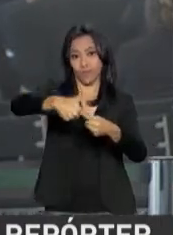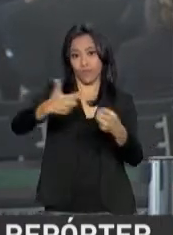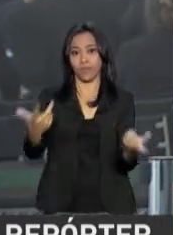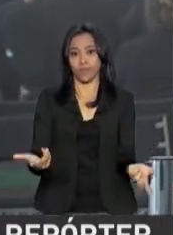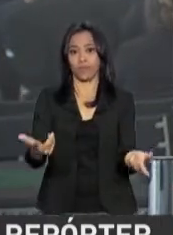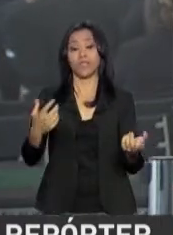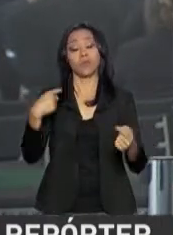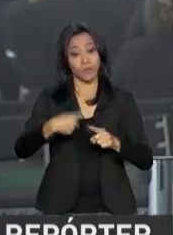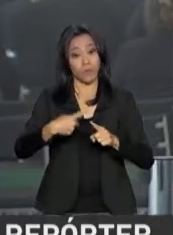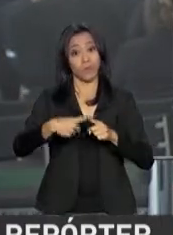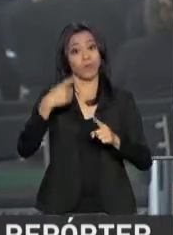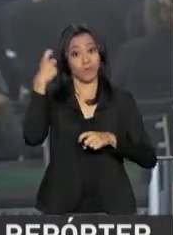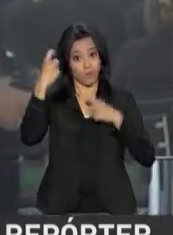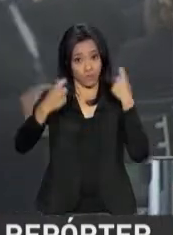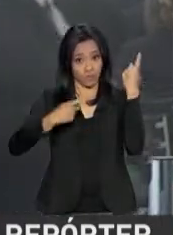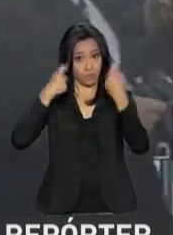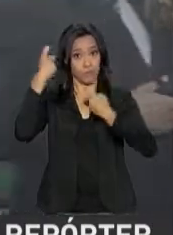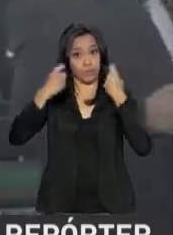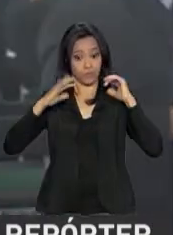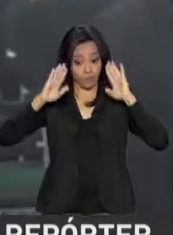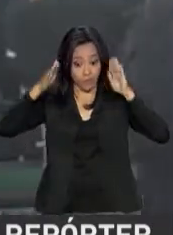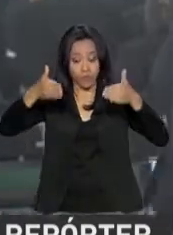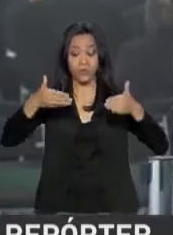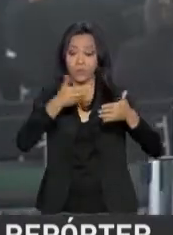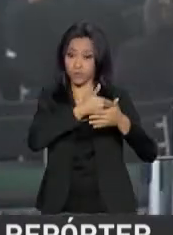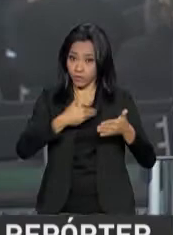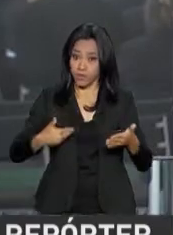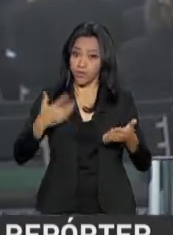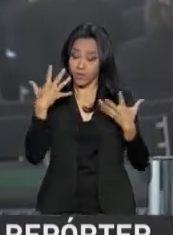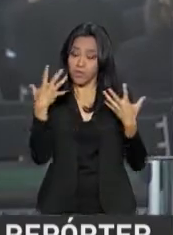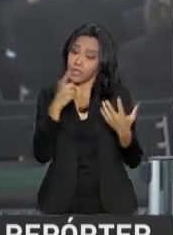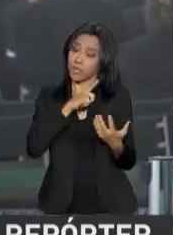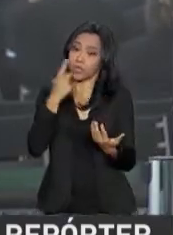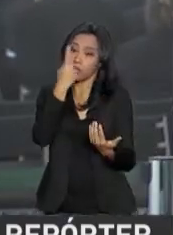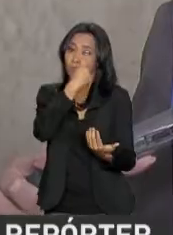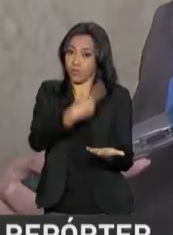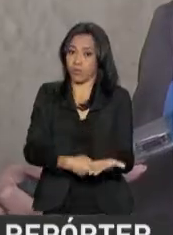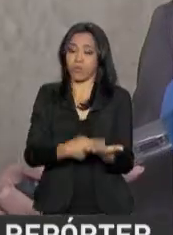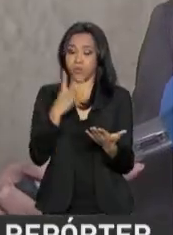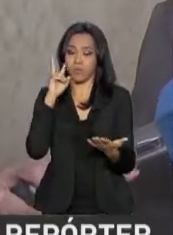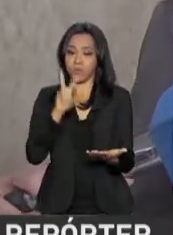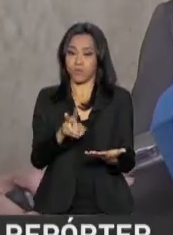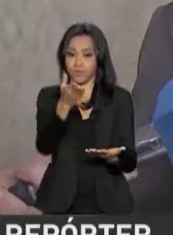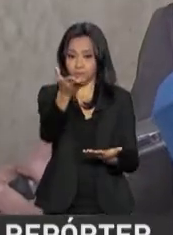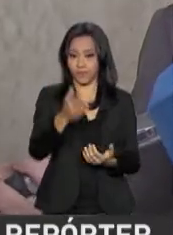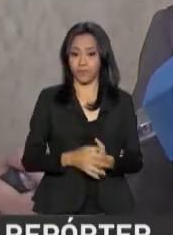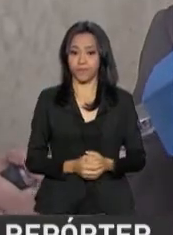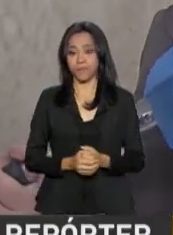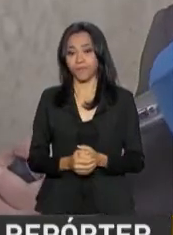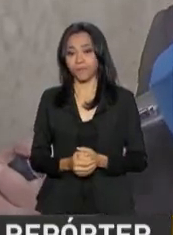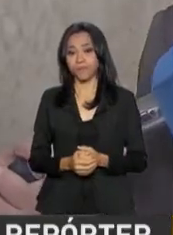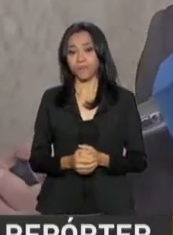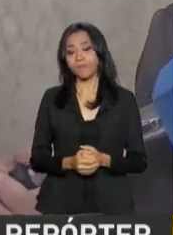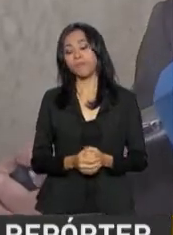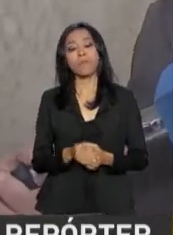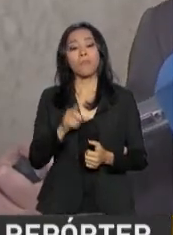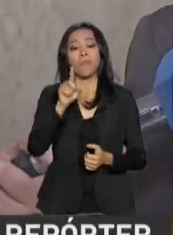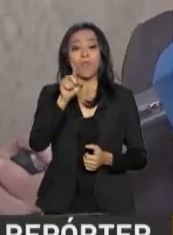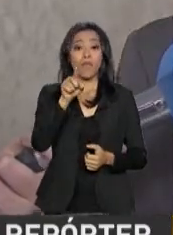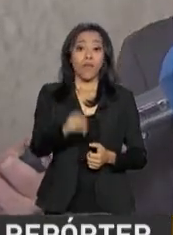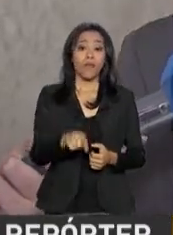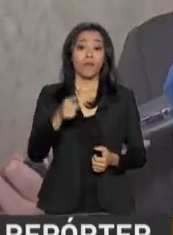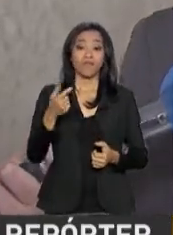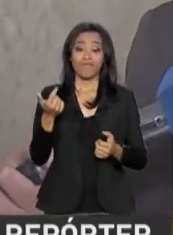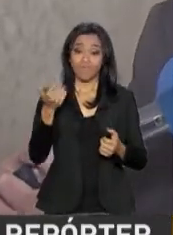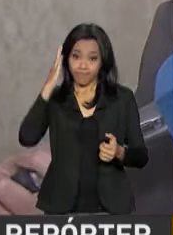governo trata do assunto com responsabilidade vamos ouvir é uma demonstração da